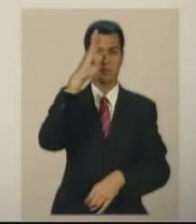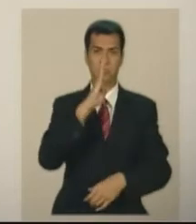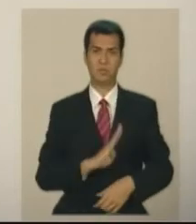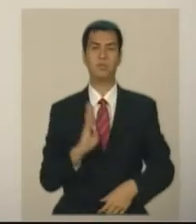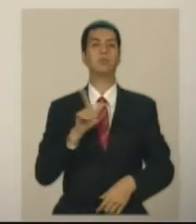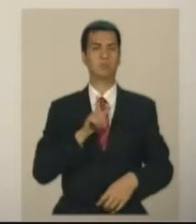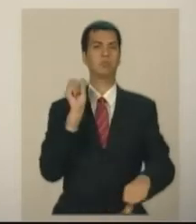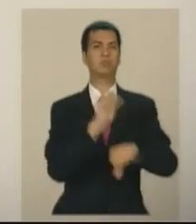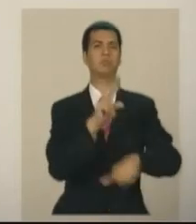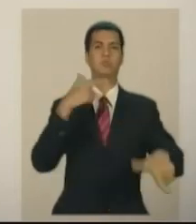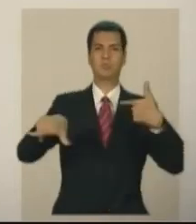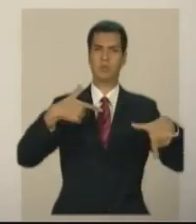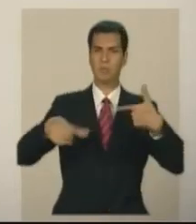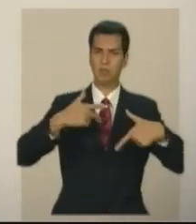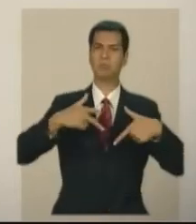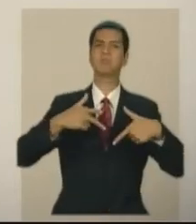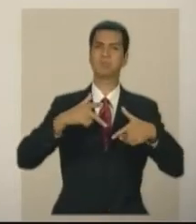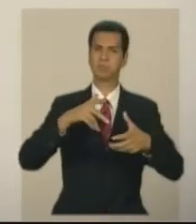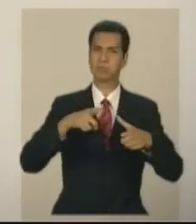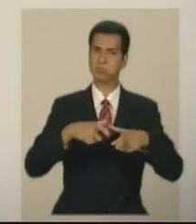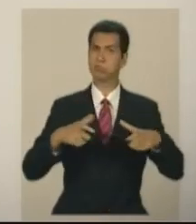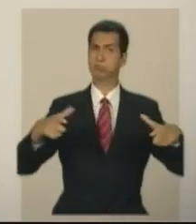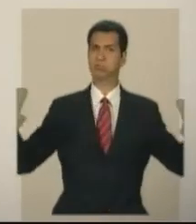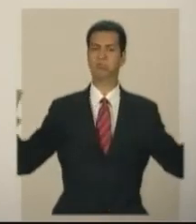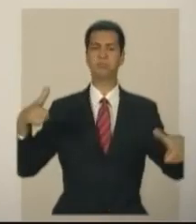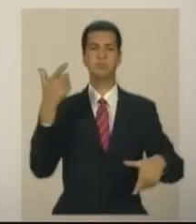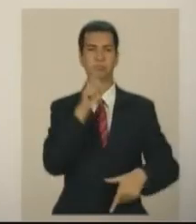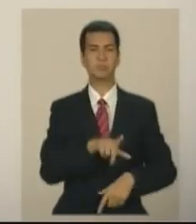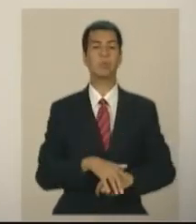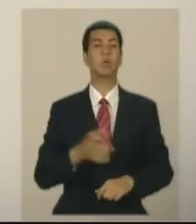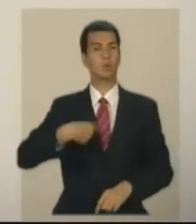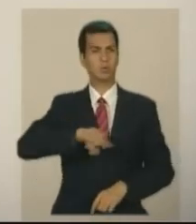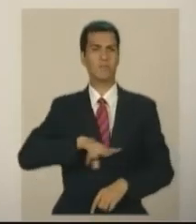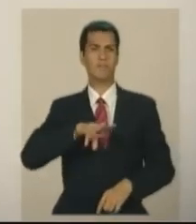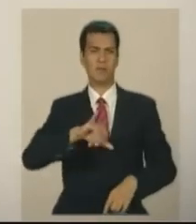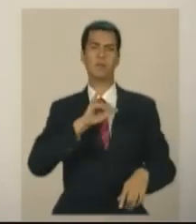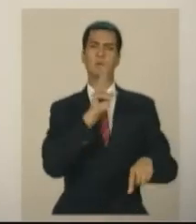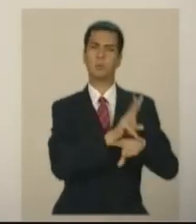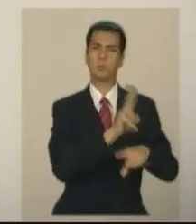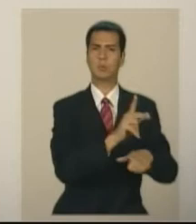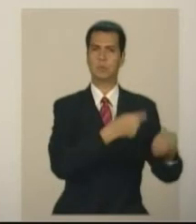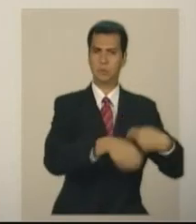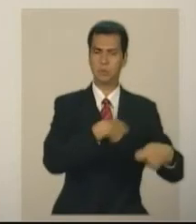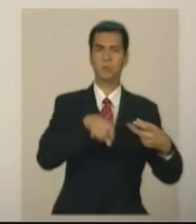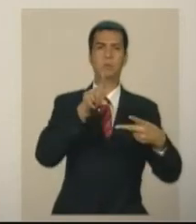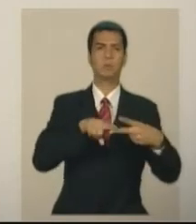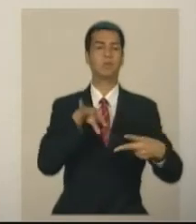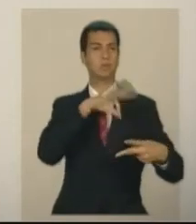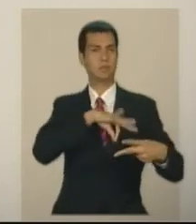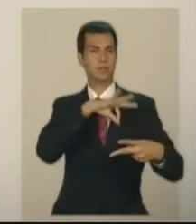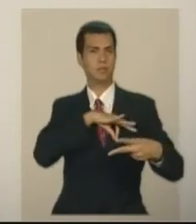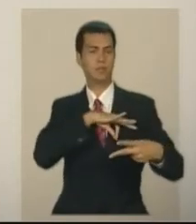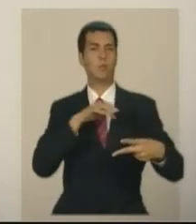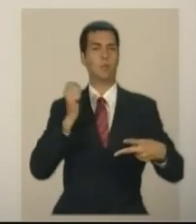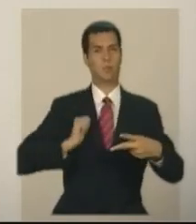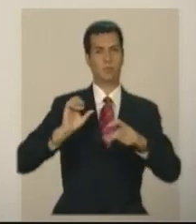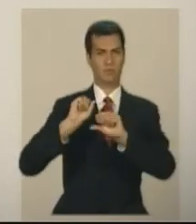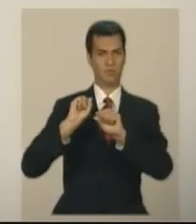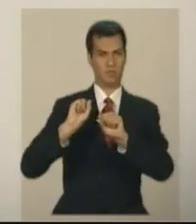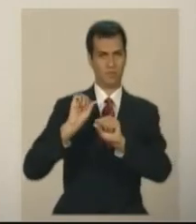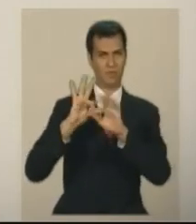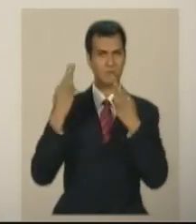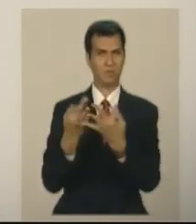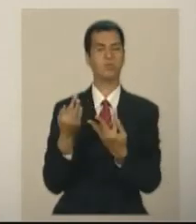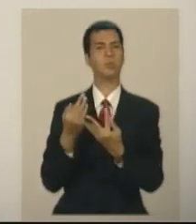assegurar o crescimento da economia vamos continuar com nossa política de distribuição de renda e vamos dar